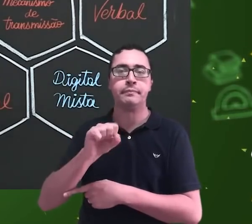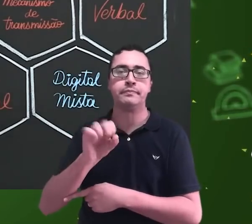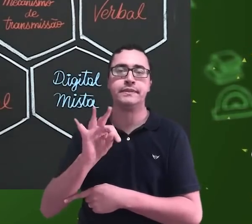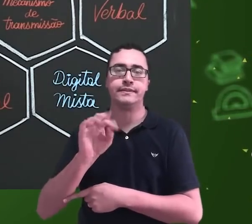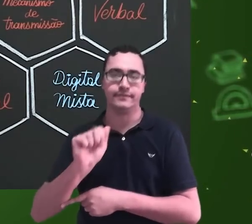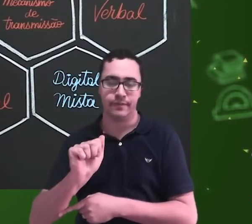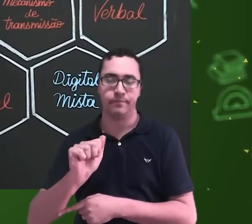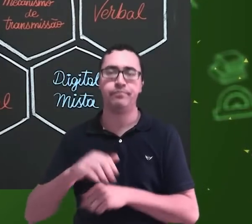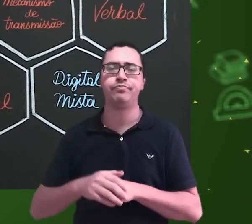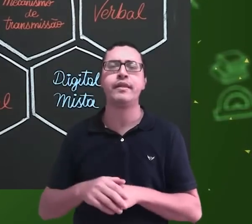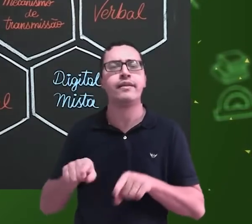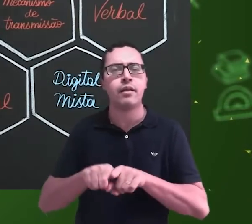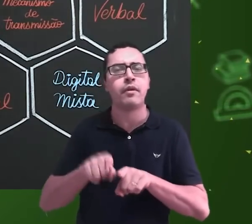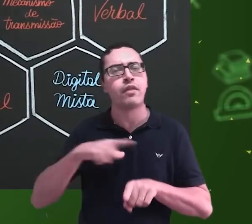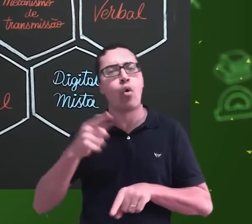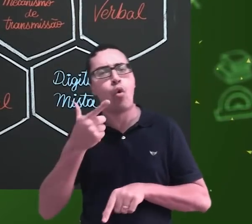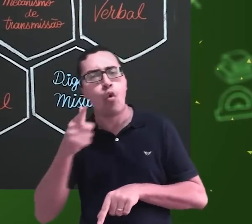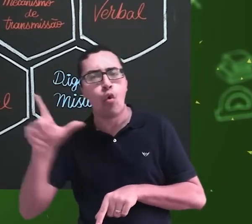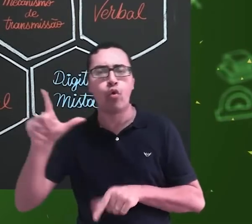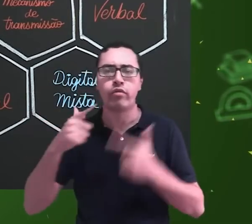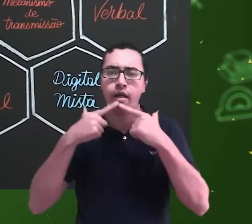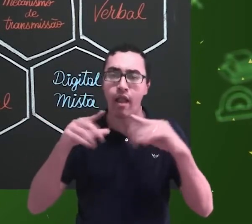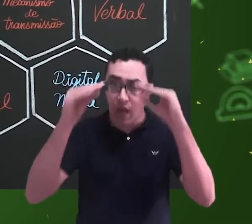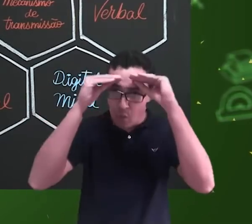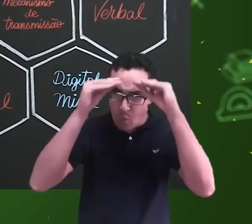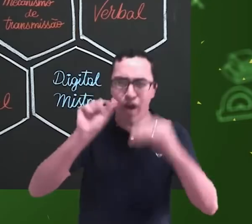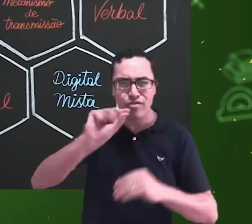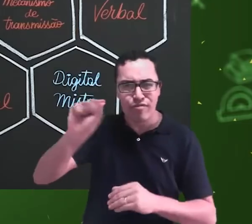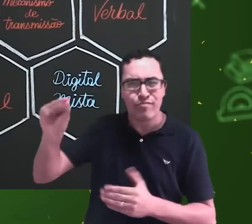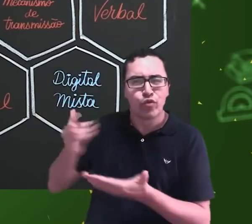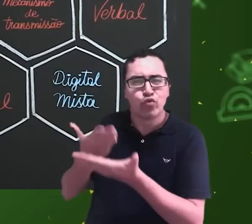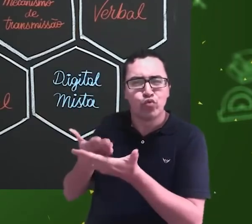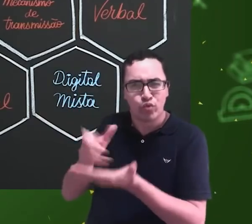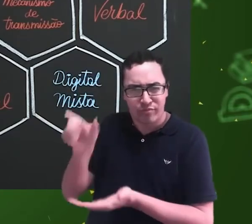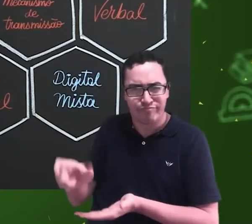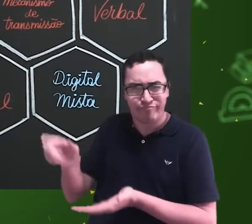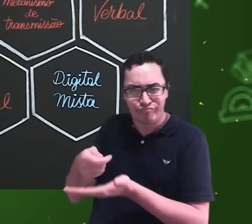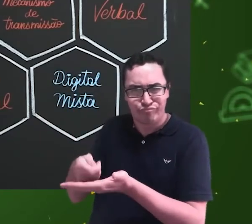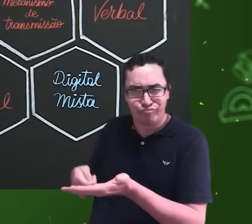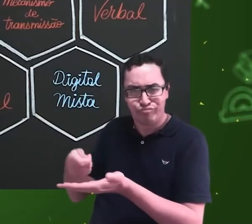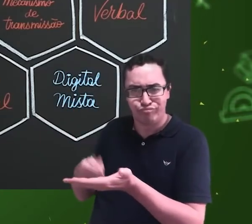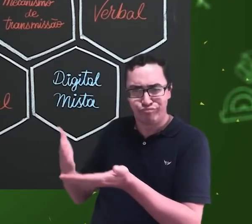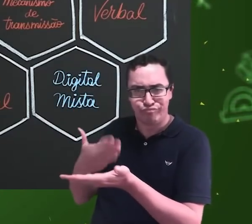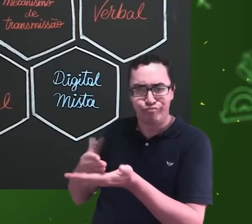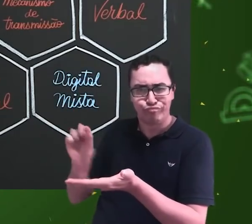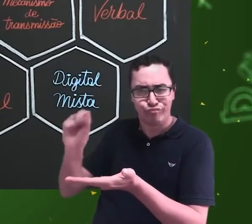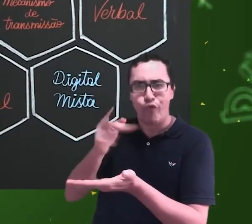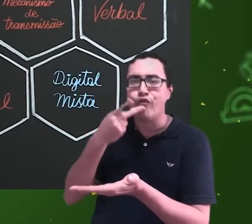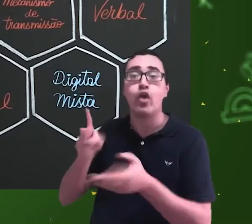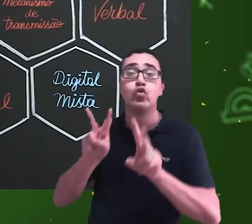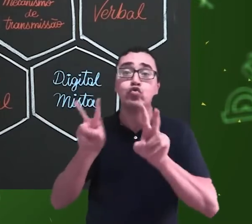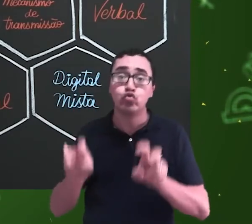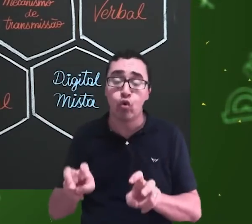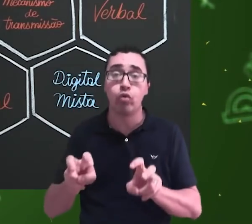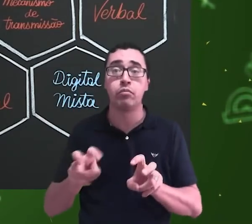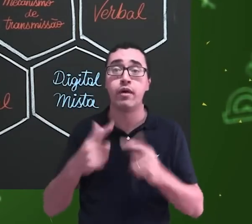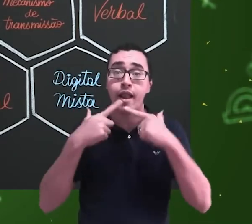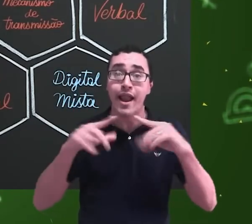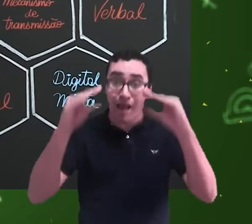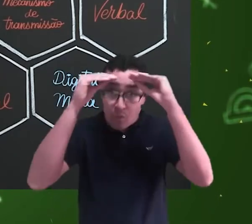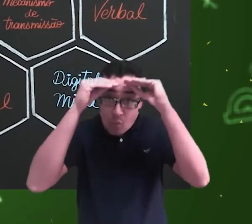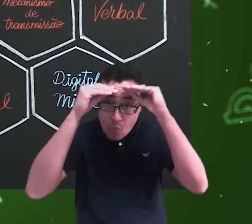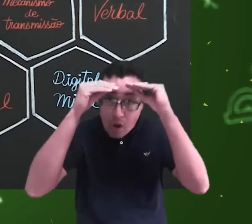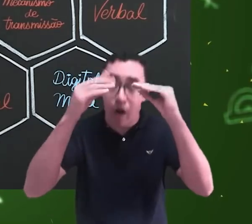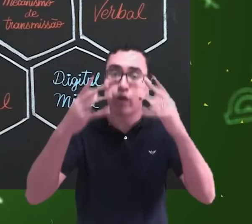outra linguagem que os autores já estão começando a colocar em questão hoje é a linguagem digital, que é toda essa linguagem que utiliza o código, que precisa de um código